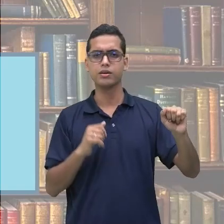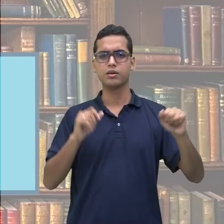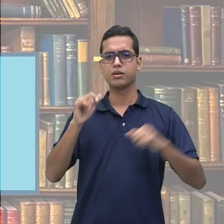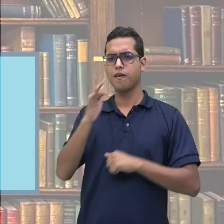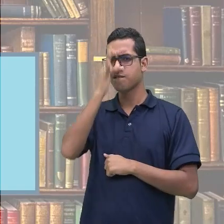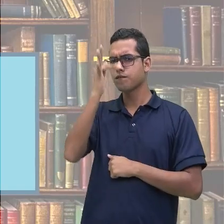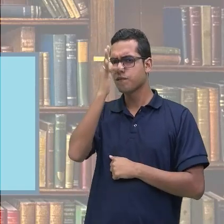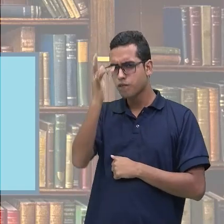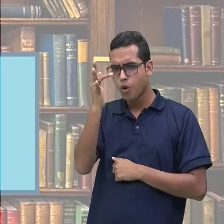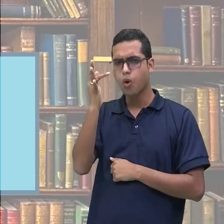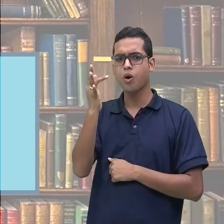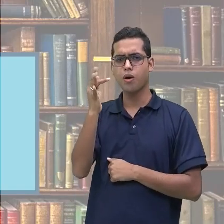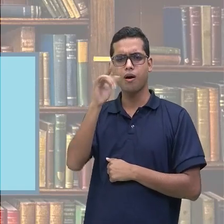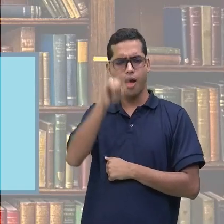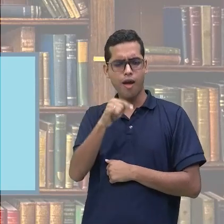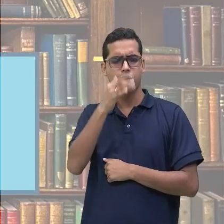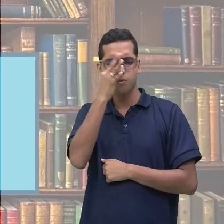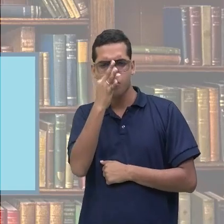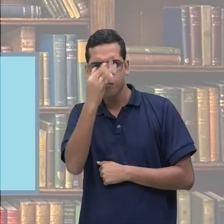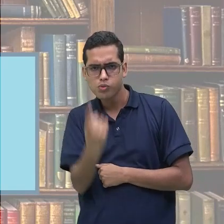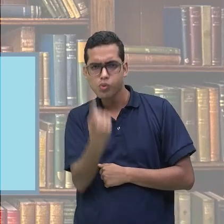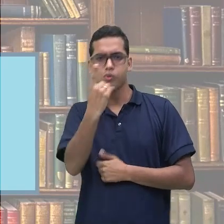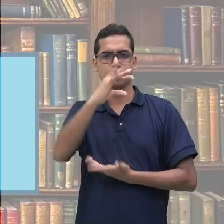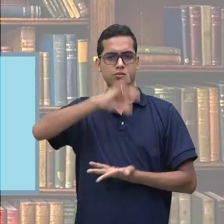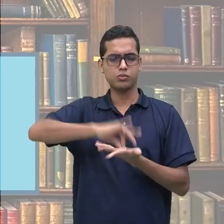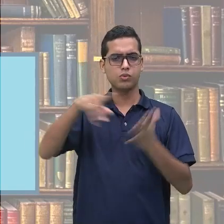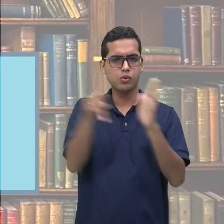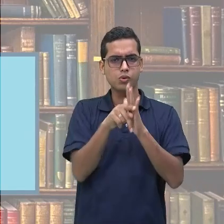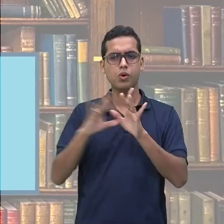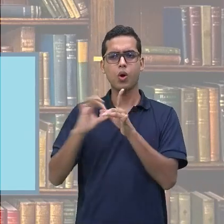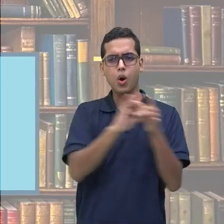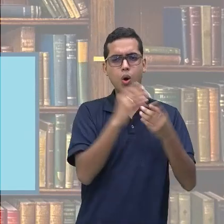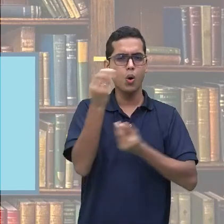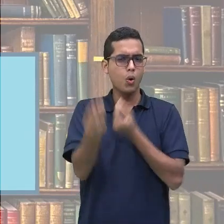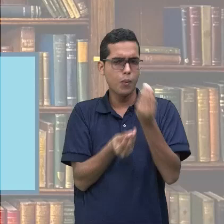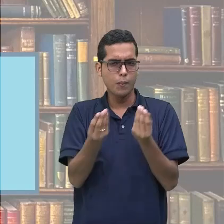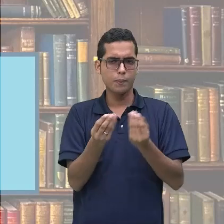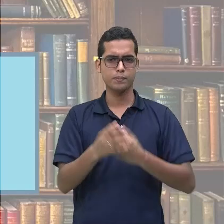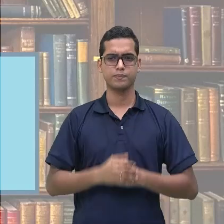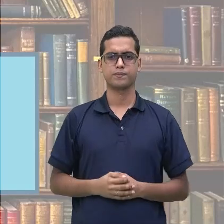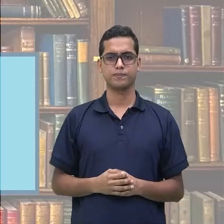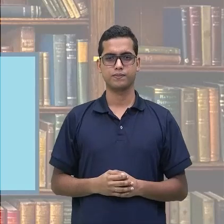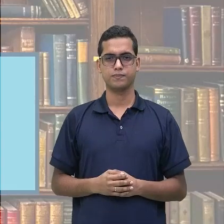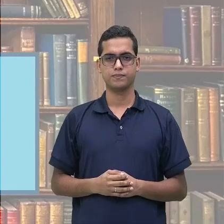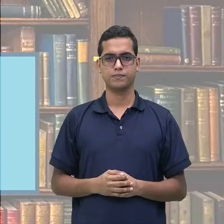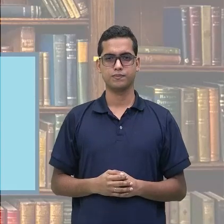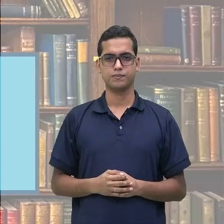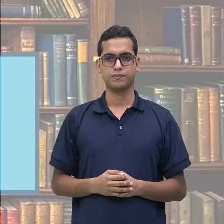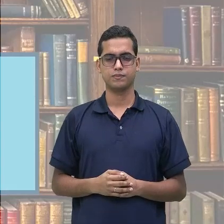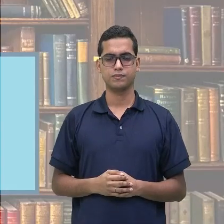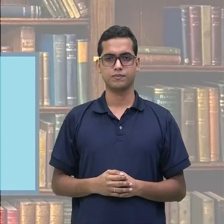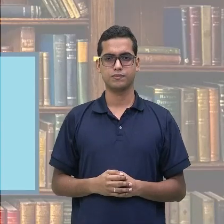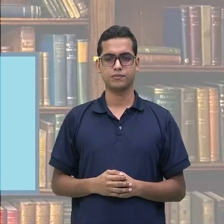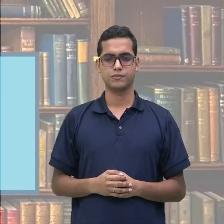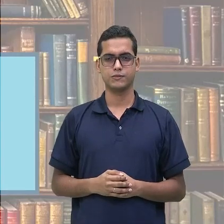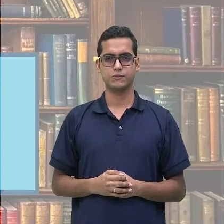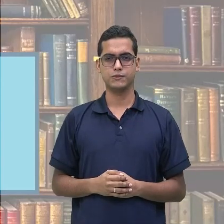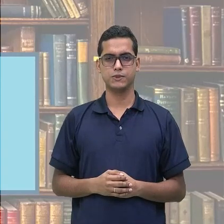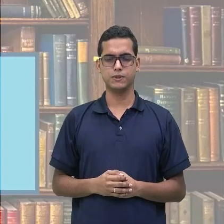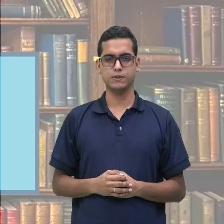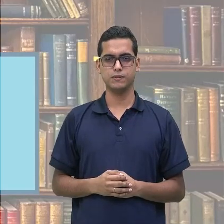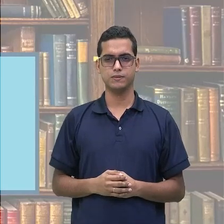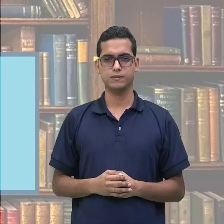uma flor. Aqui, esse efeito de sentido traz que Ana não está plantada